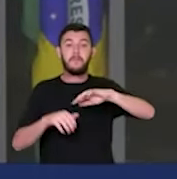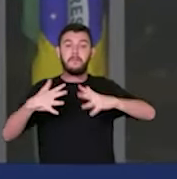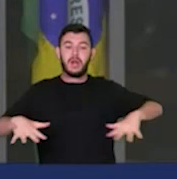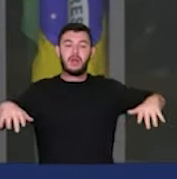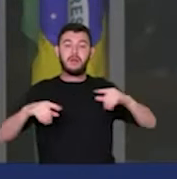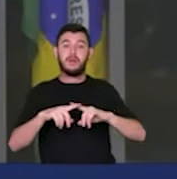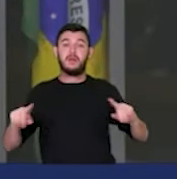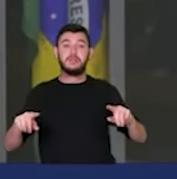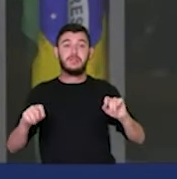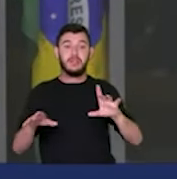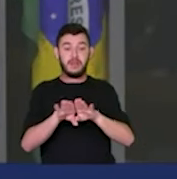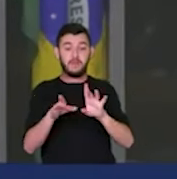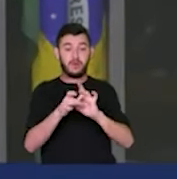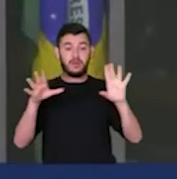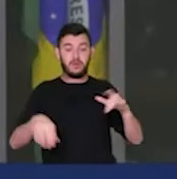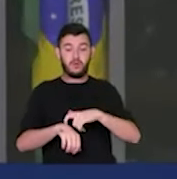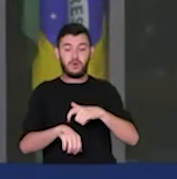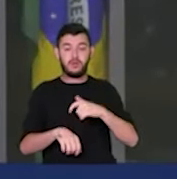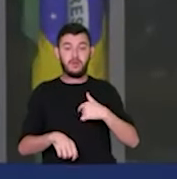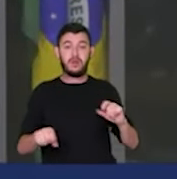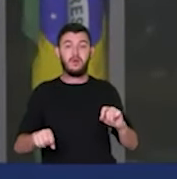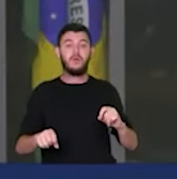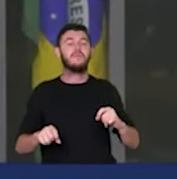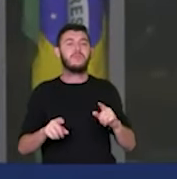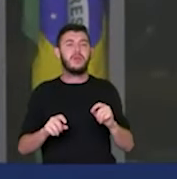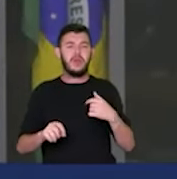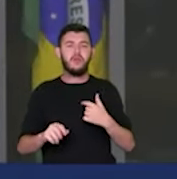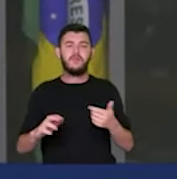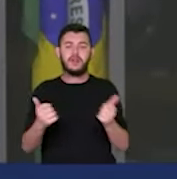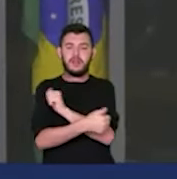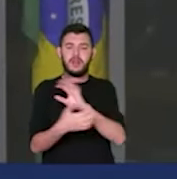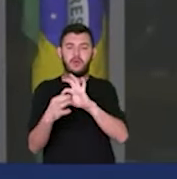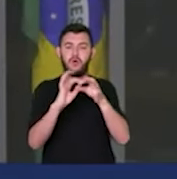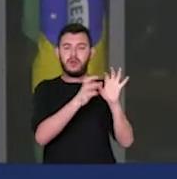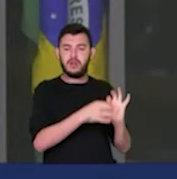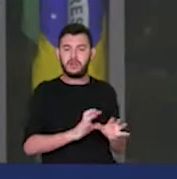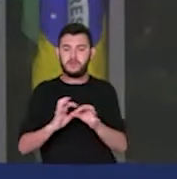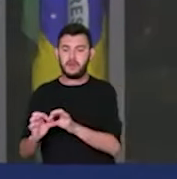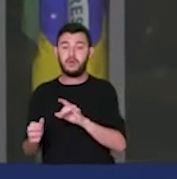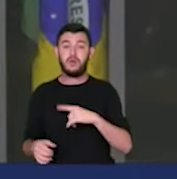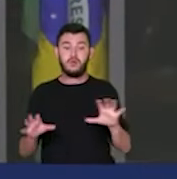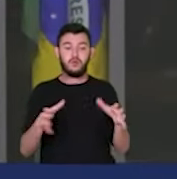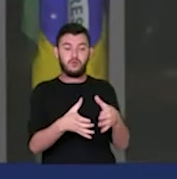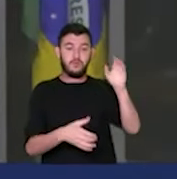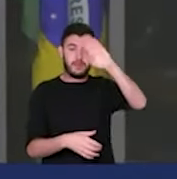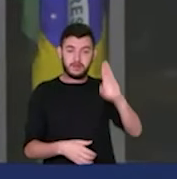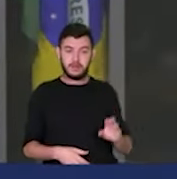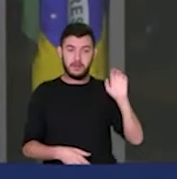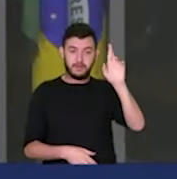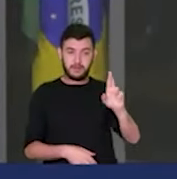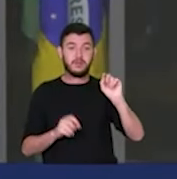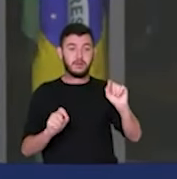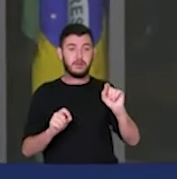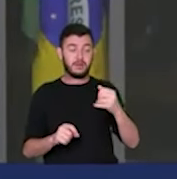quando terminei a minha carreira de atleta de natação, fui atleta olímpico, fui da seleção brasileira dos 16 aos 32 anos.